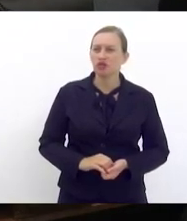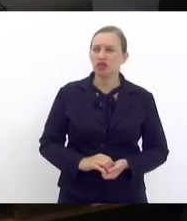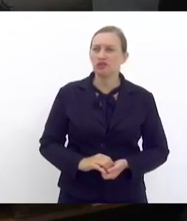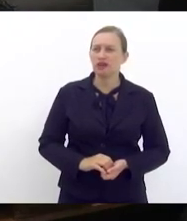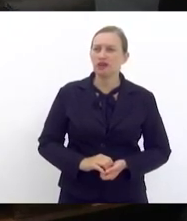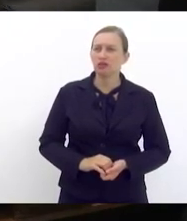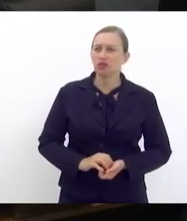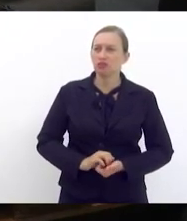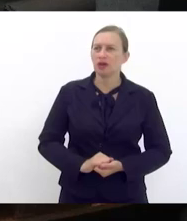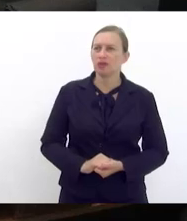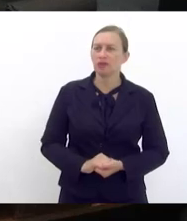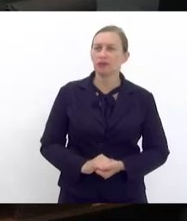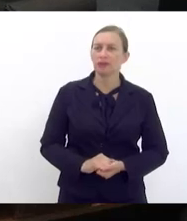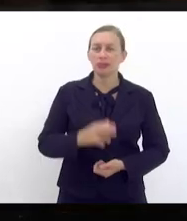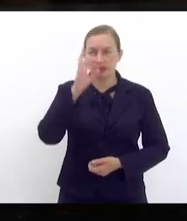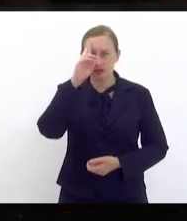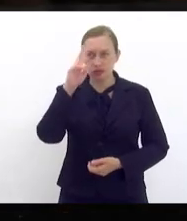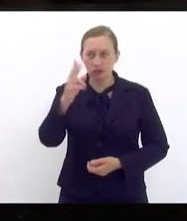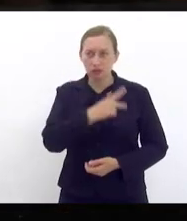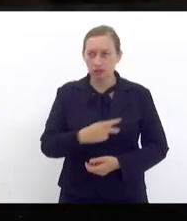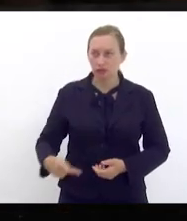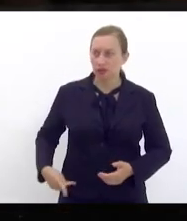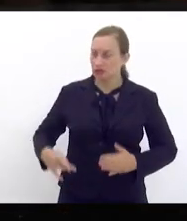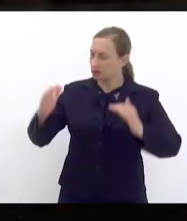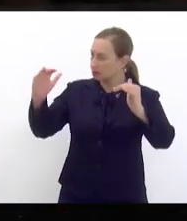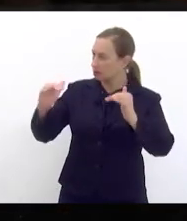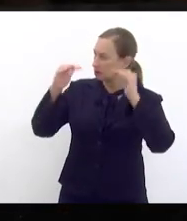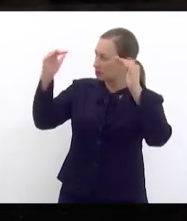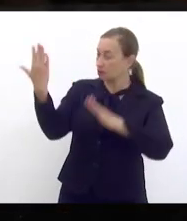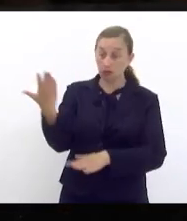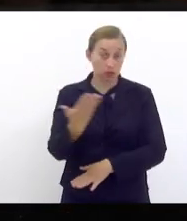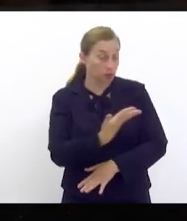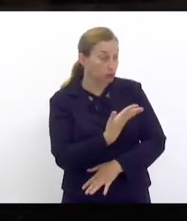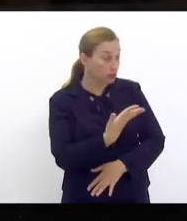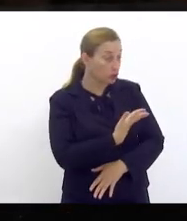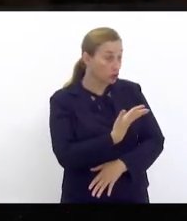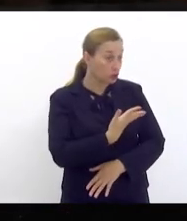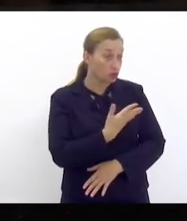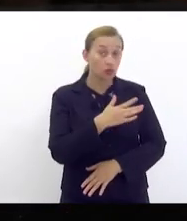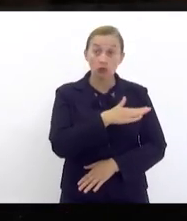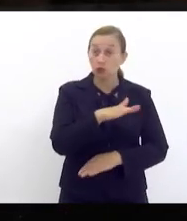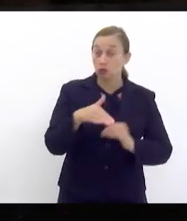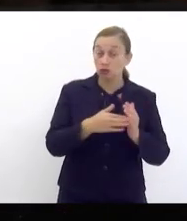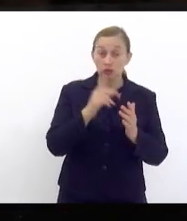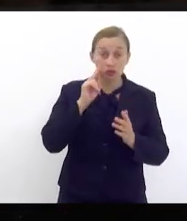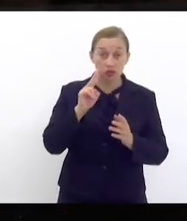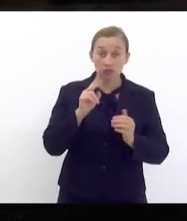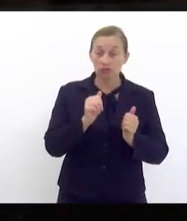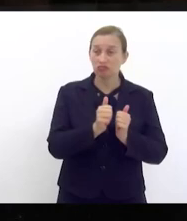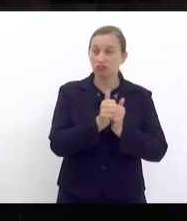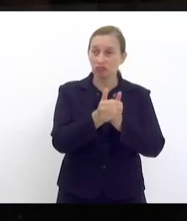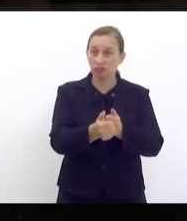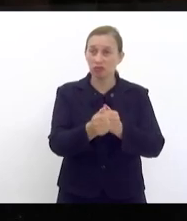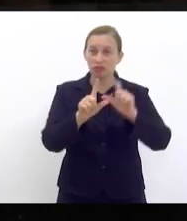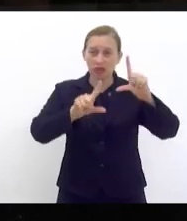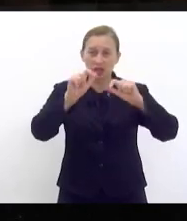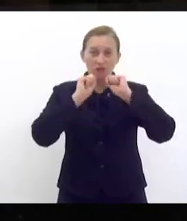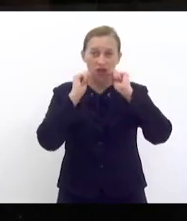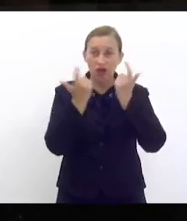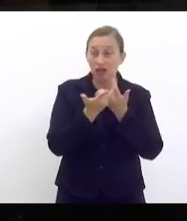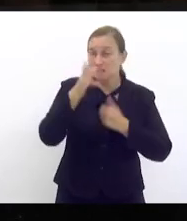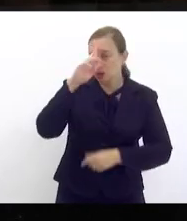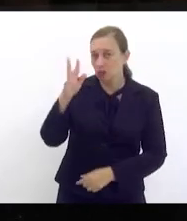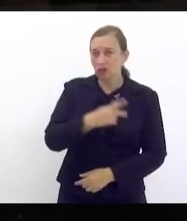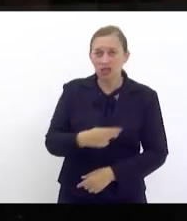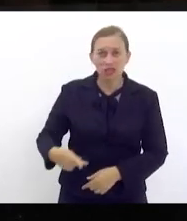Excelentíssimo senhor presidente, nobres colegas aqui presentes, senhoras e senhores que nos acompanham pela TV Alerj. Senhor presidente,